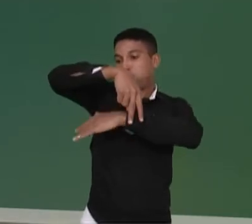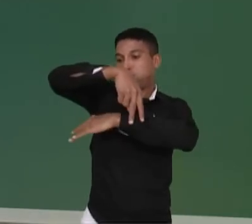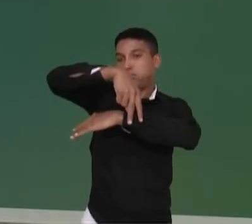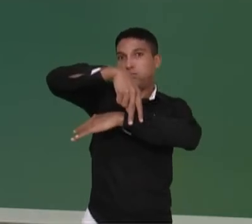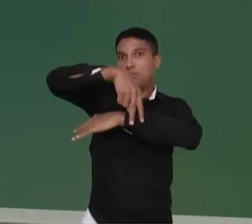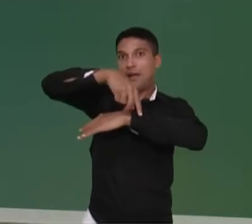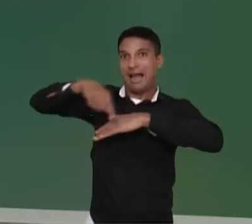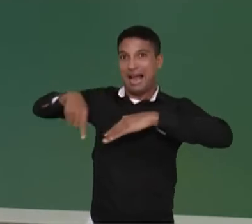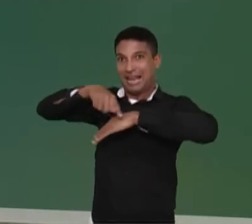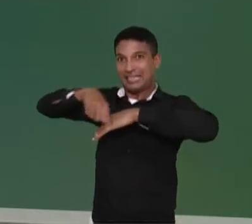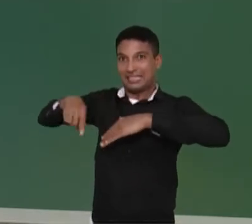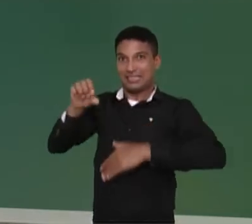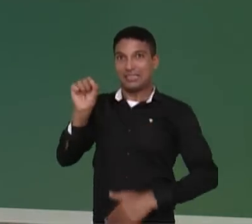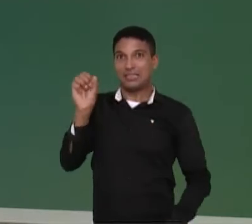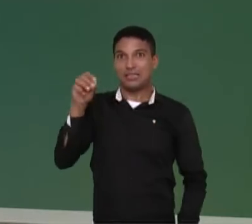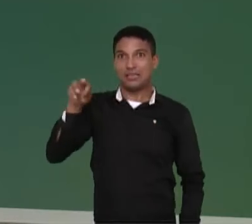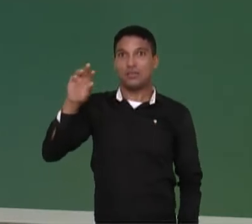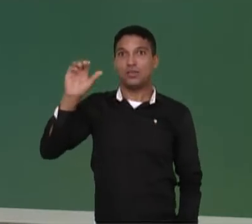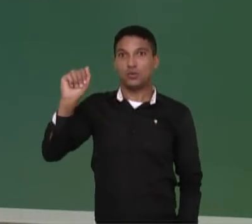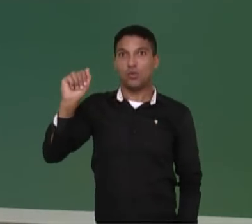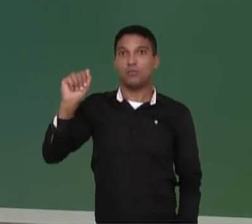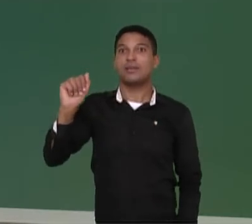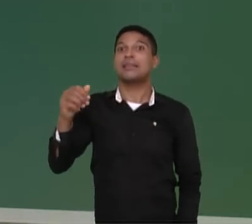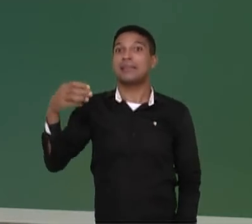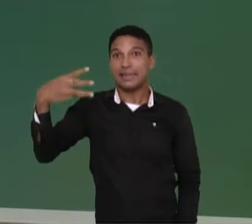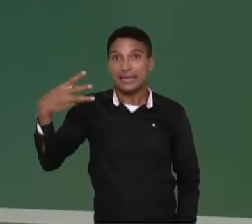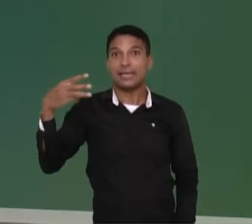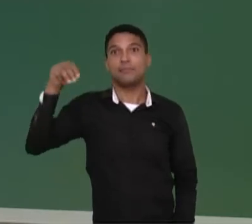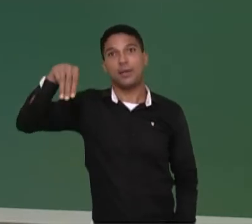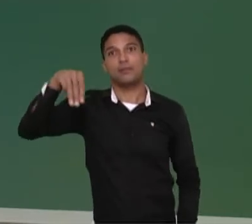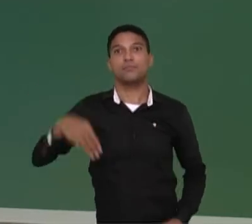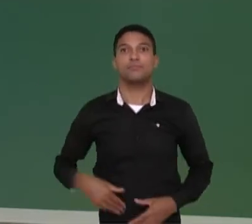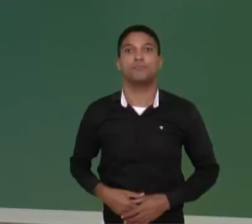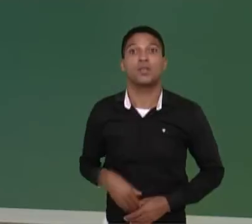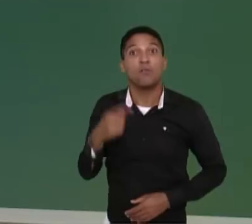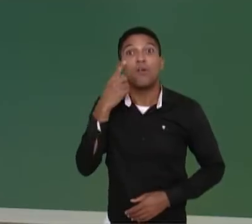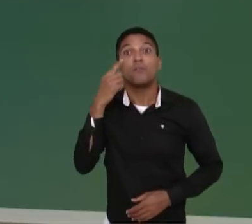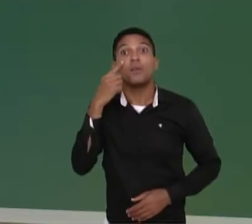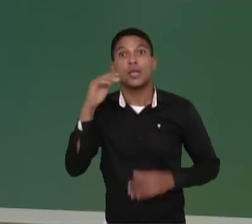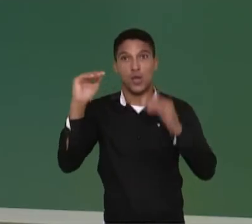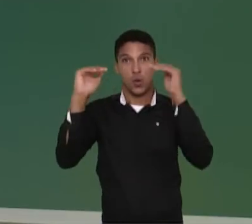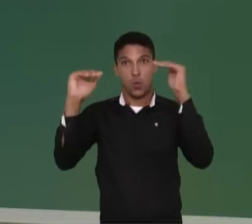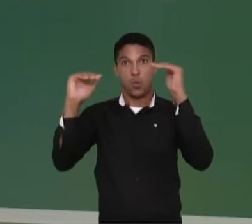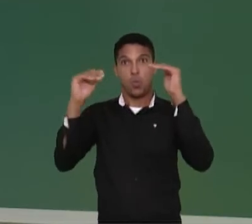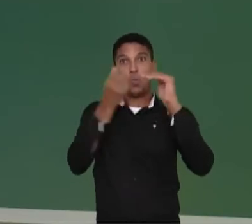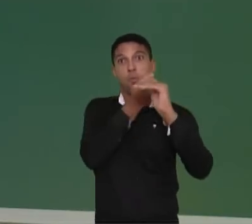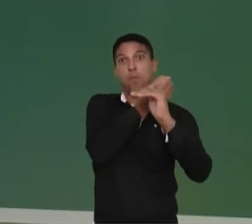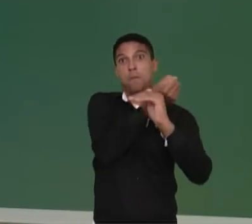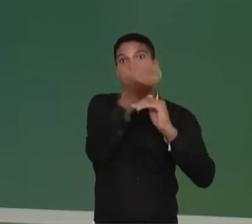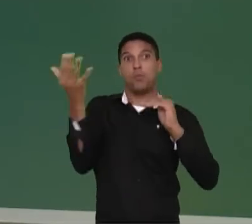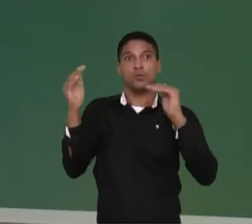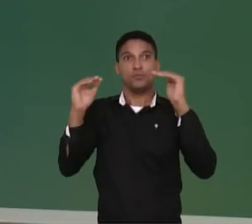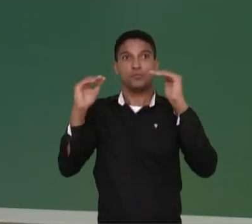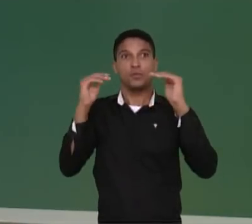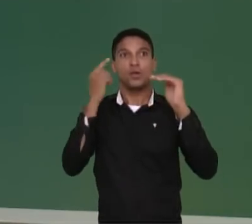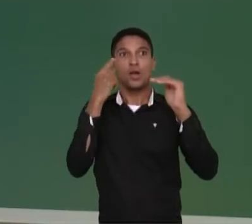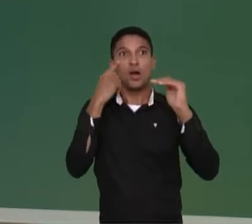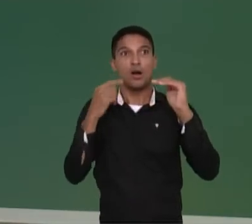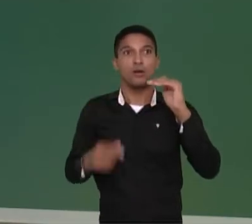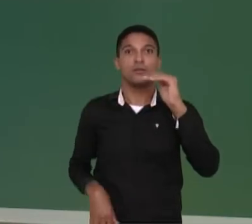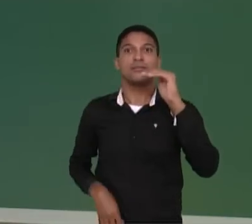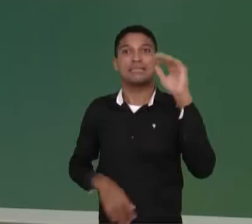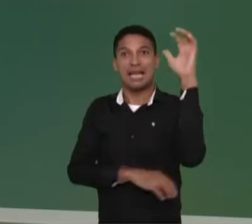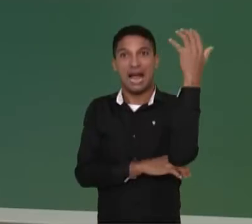metros. Então, o que eu vou utilizar? Vou utilizar a proporção. Ó. Árvore, sombra da árvore. Altura do